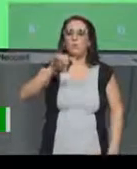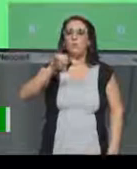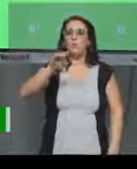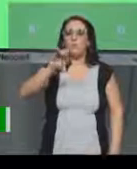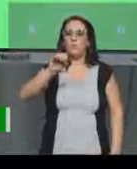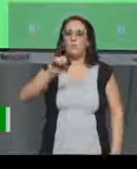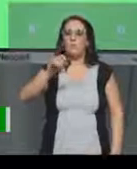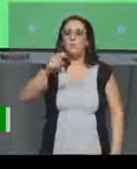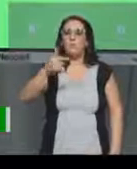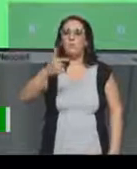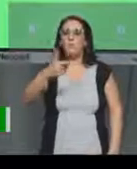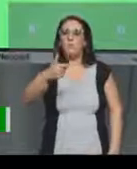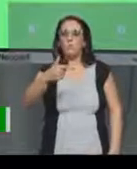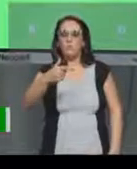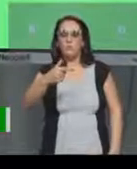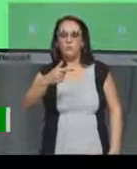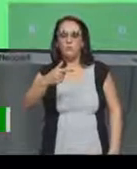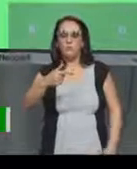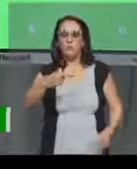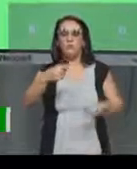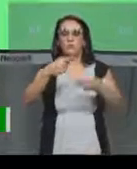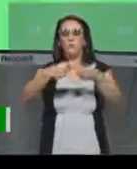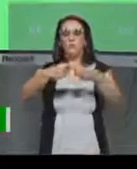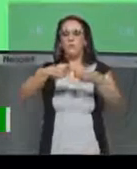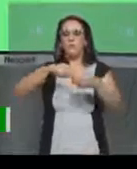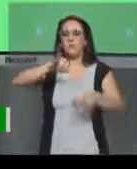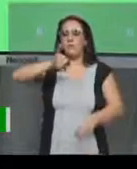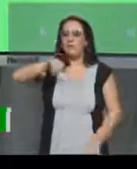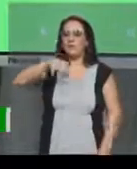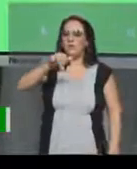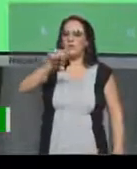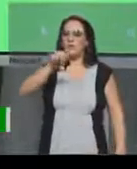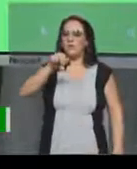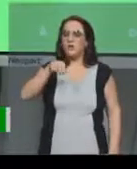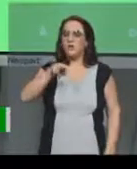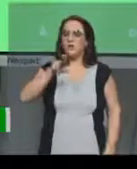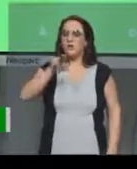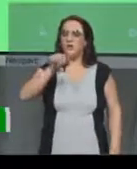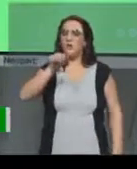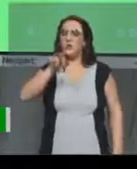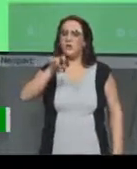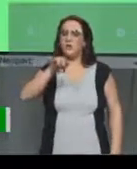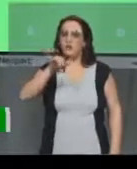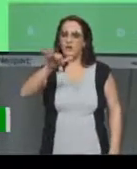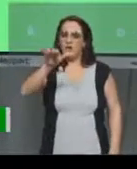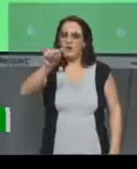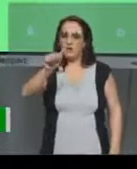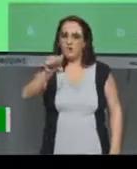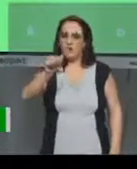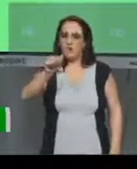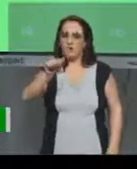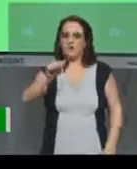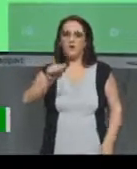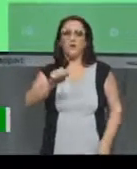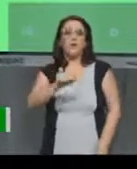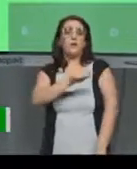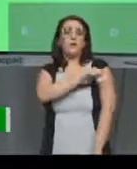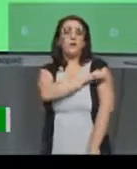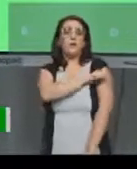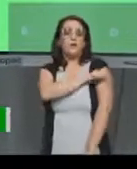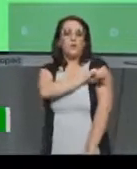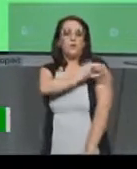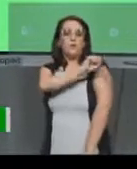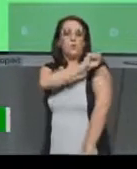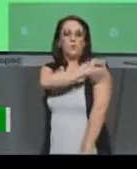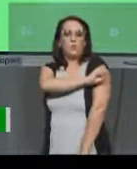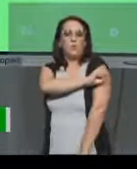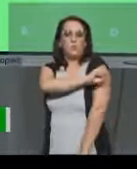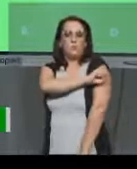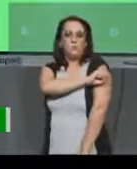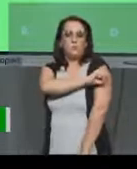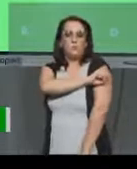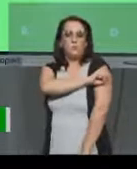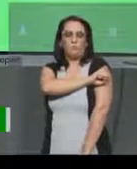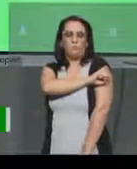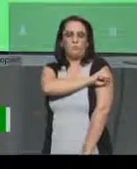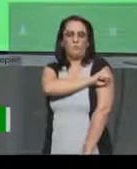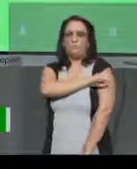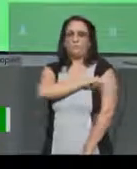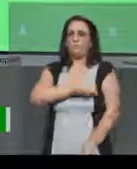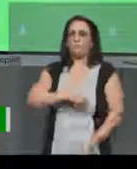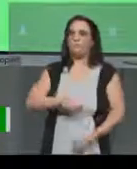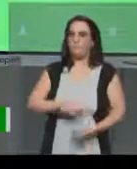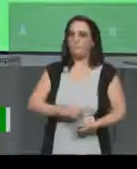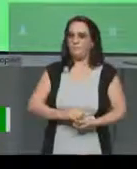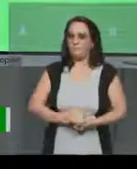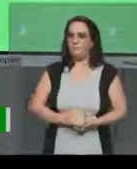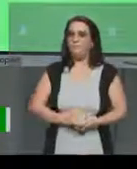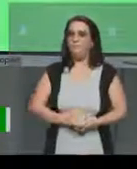XII, isso, no município de Januário, estudante do 8º ano. Professora, é para você. Tenho dificuldade